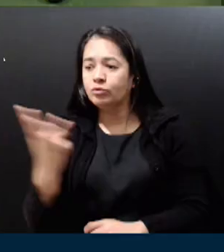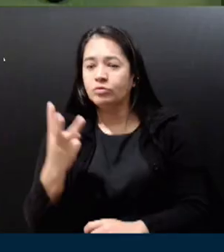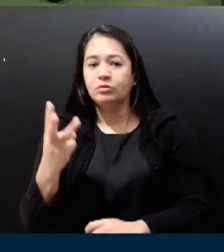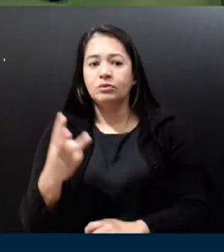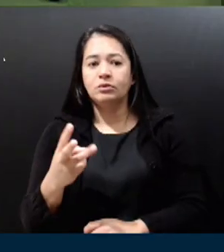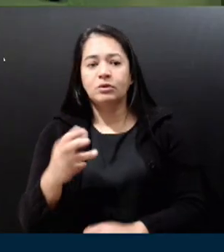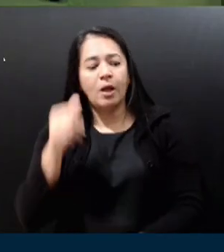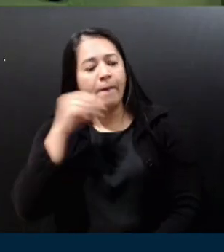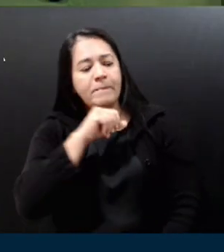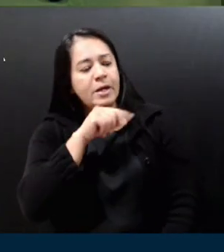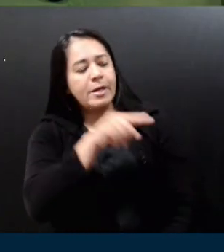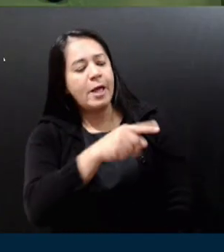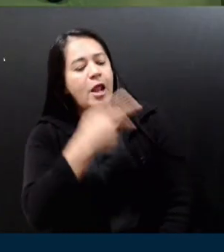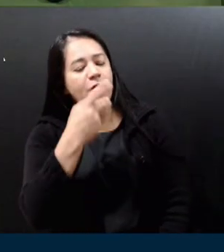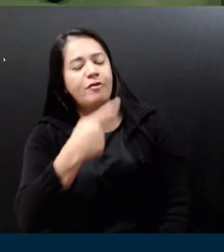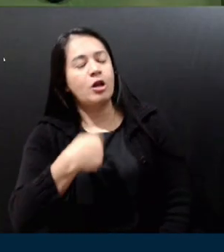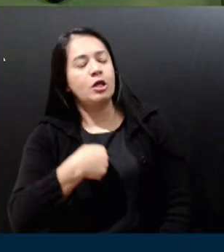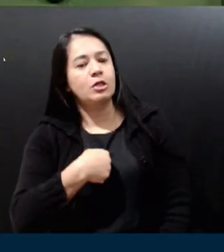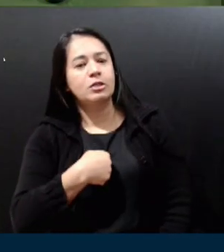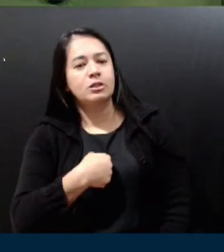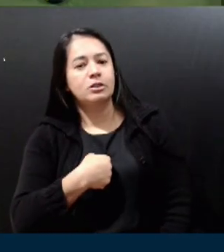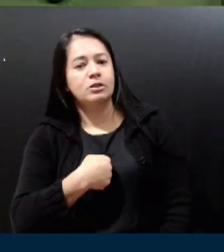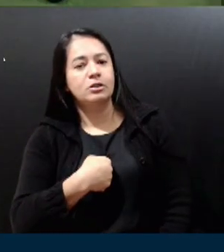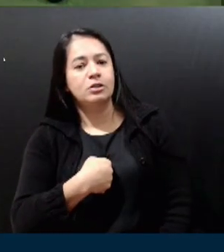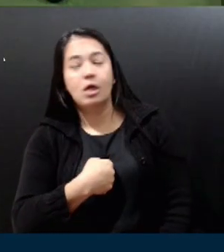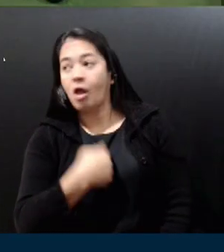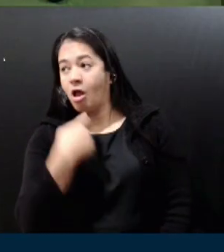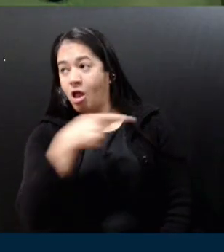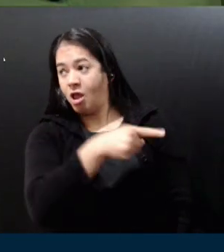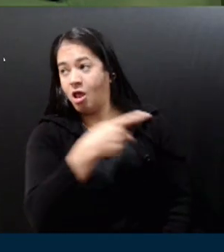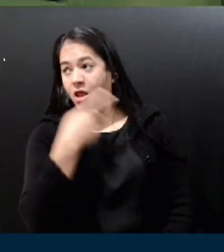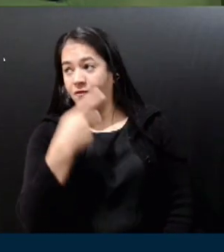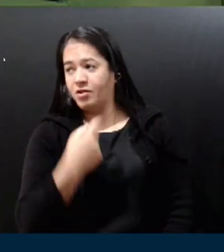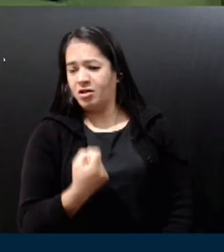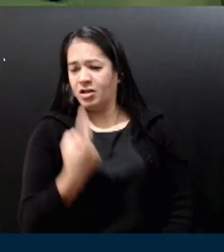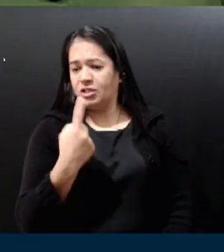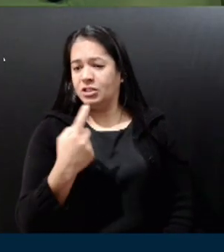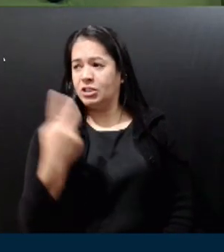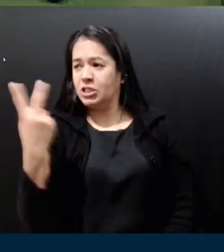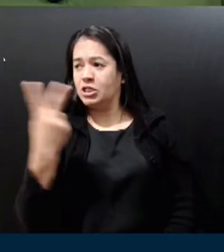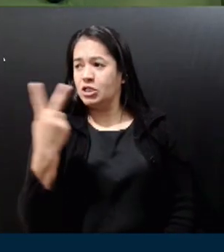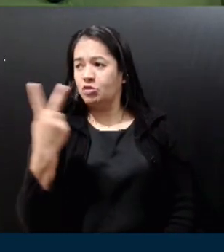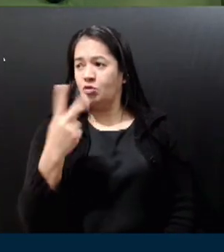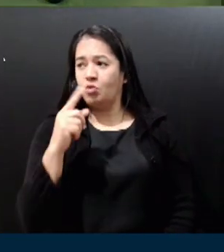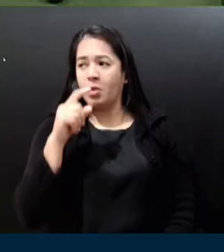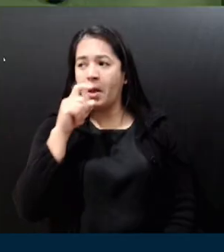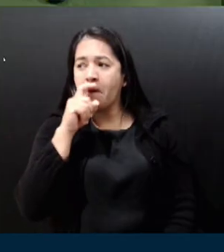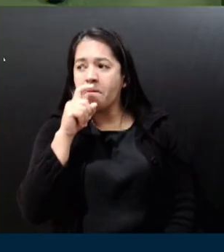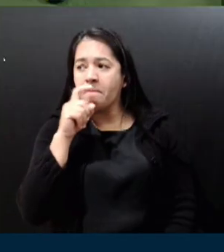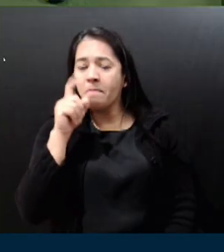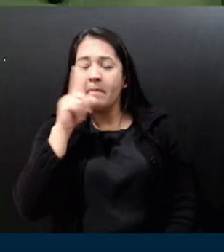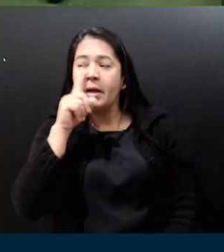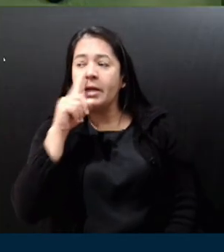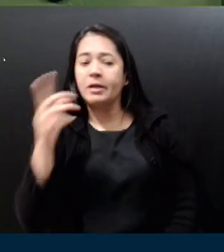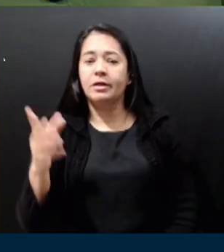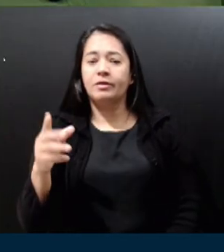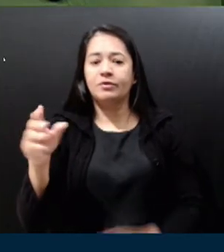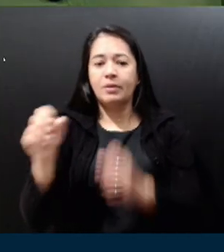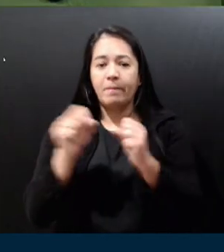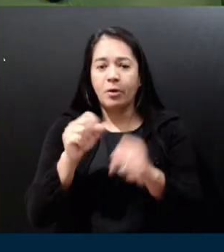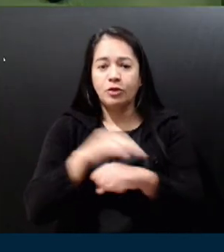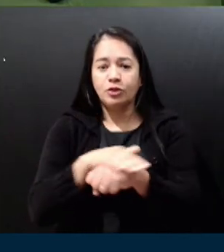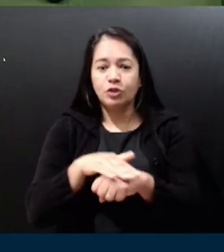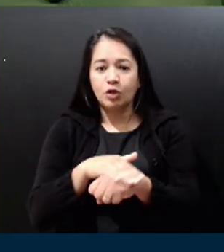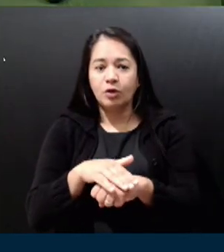falou que é estranho ter 2 mães. Então vocês poderem conversar, mas isso não